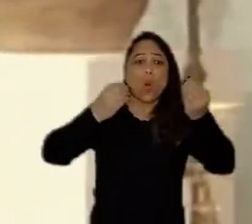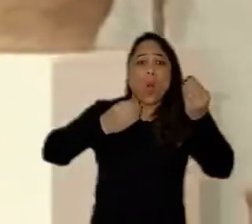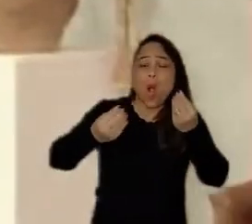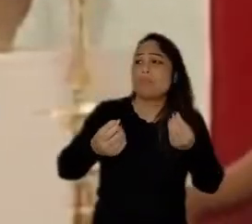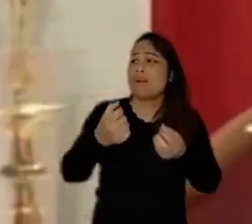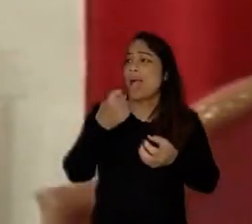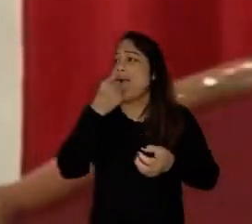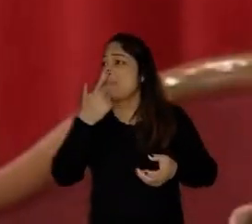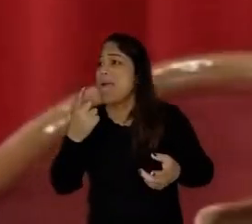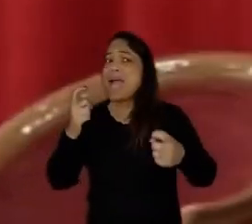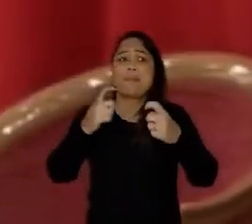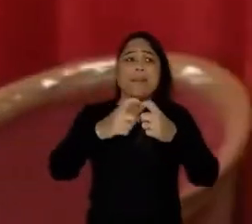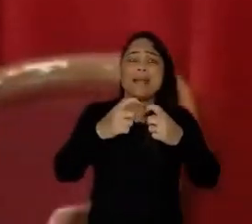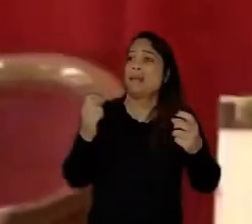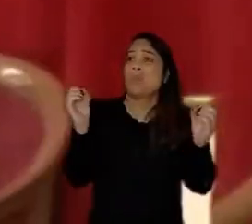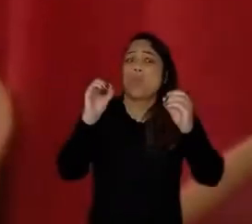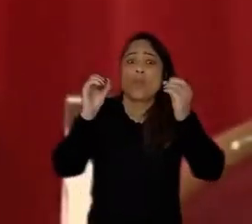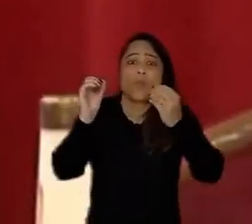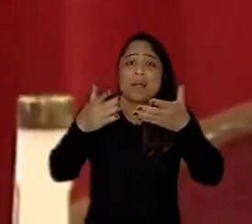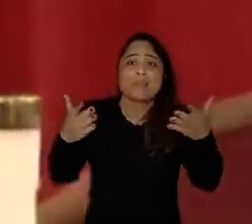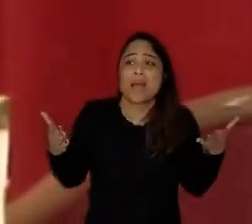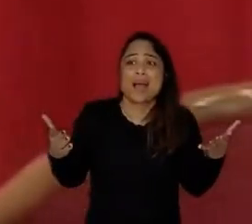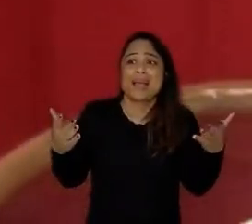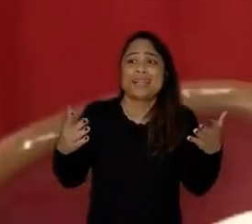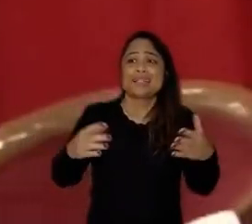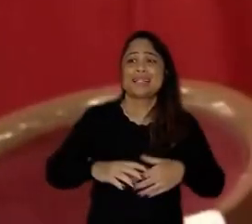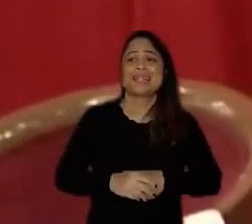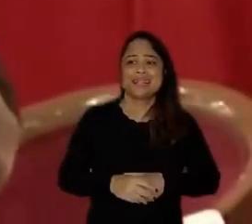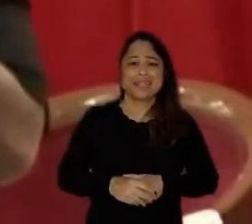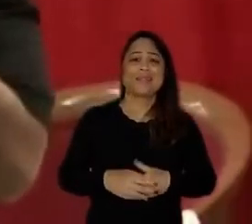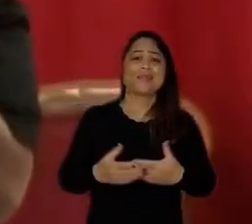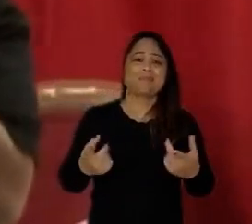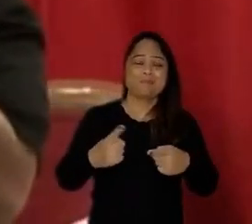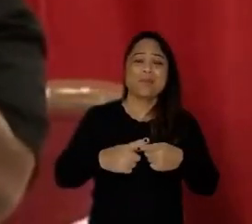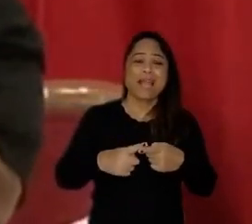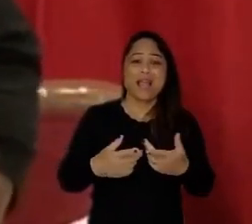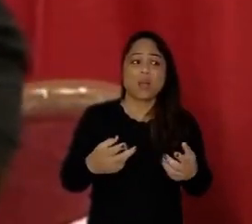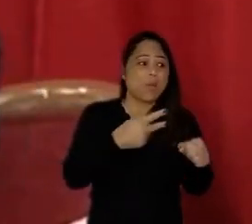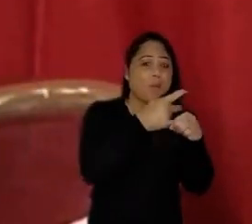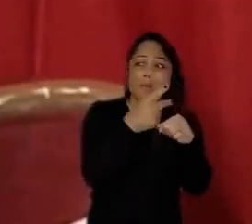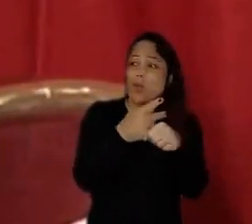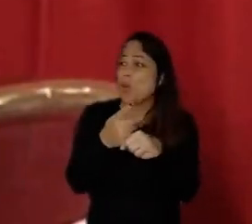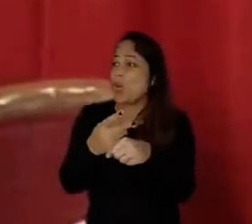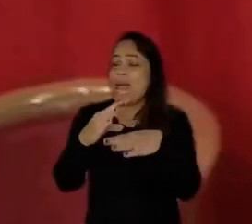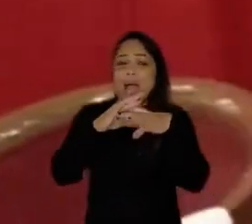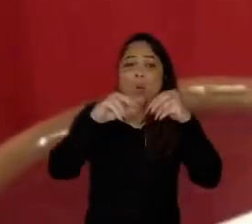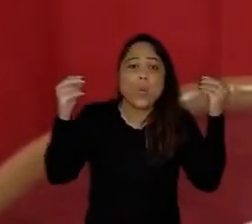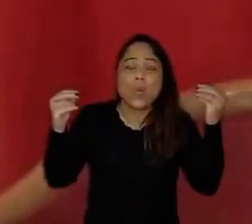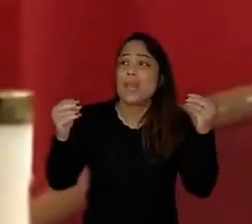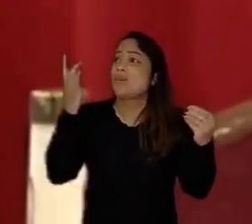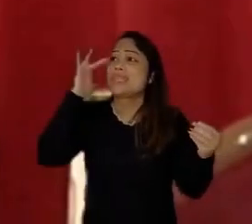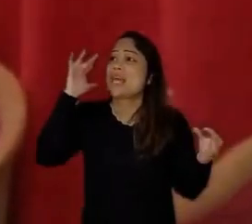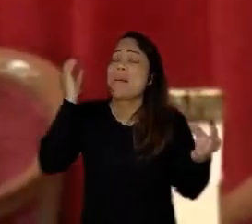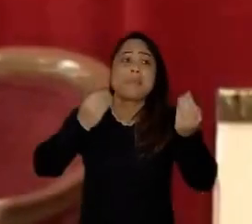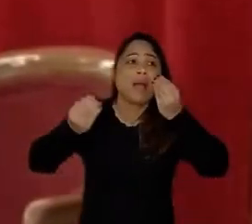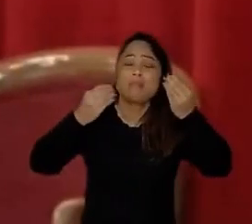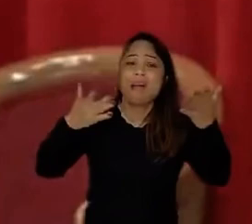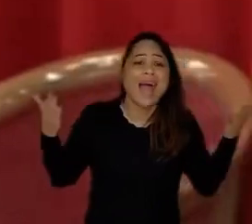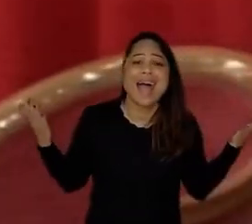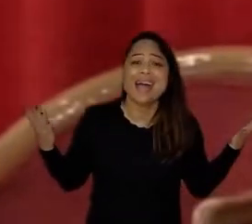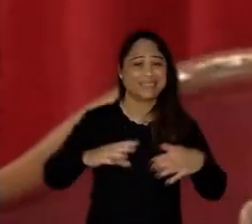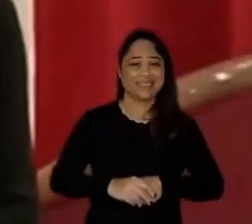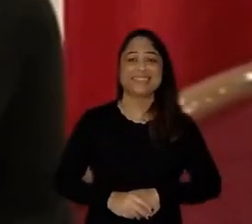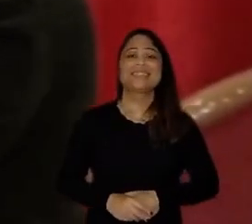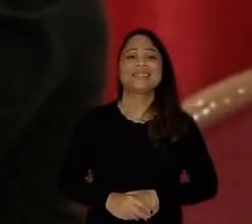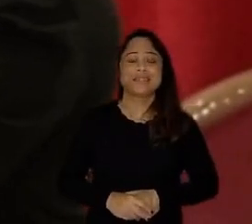que tomar, ela não tem que tipo de profissional procurar, ela não sabe mais o que fazer. E o